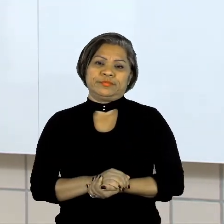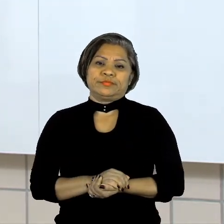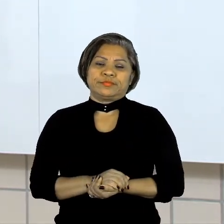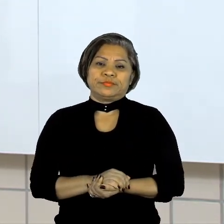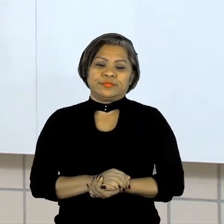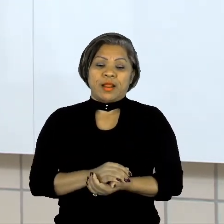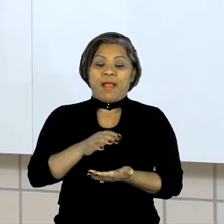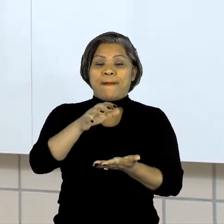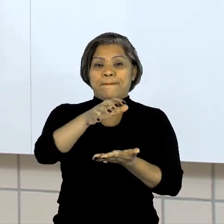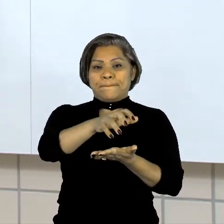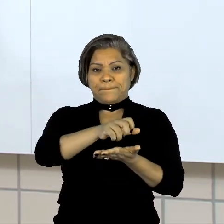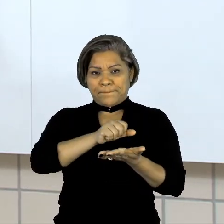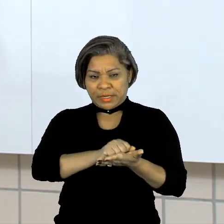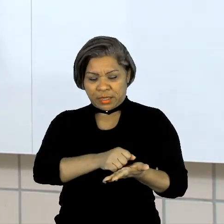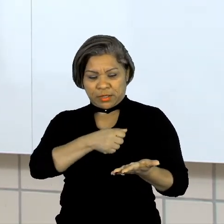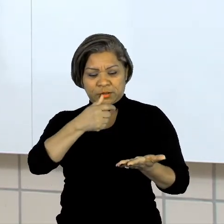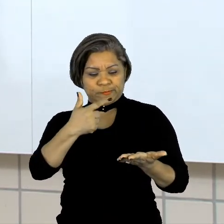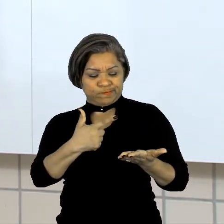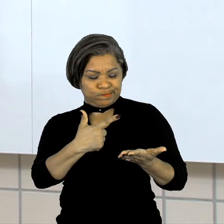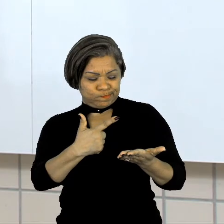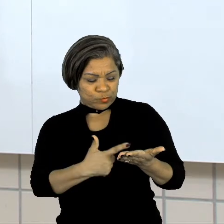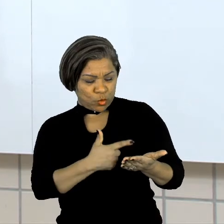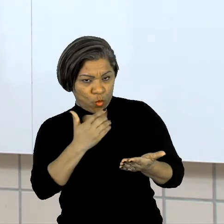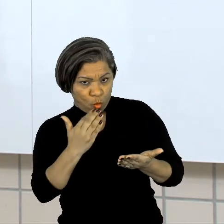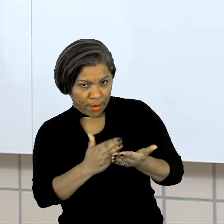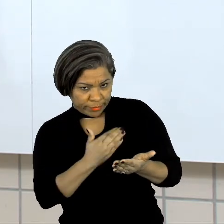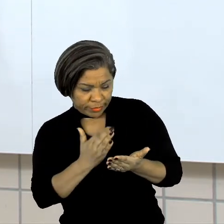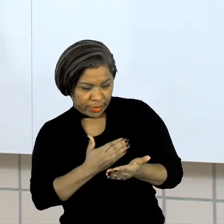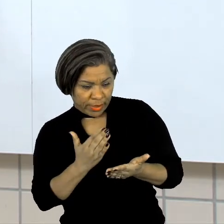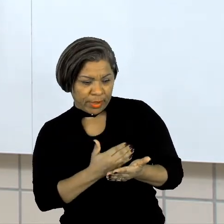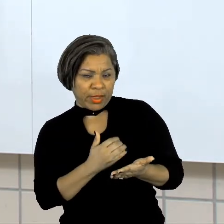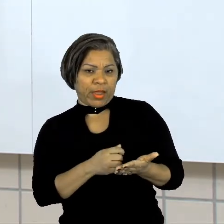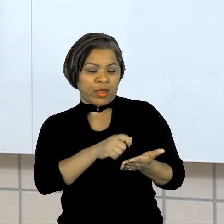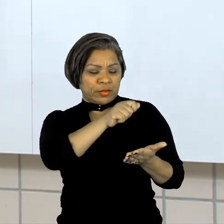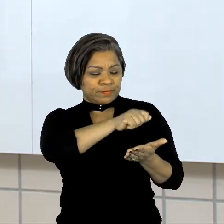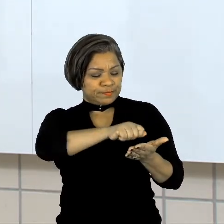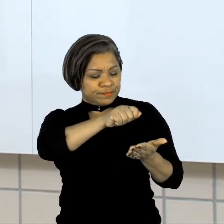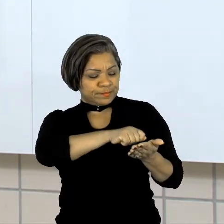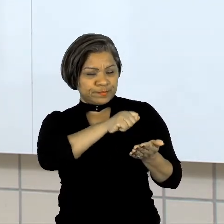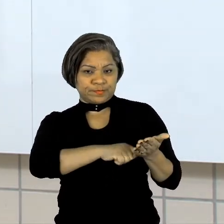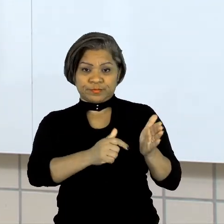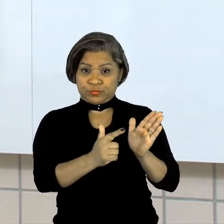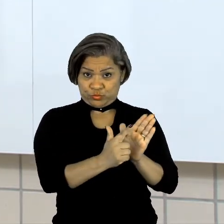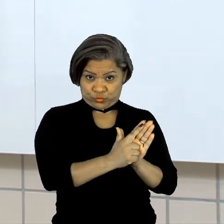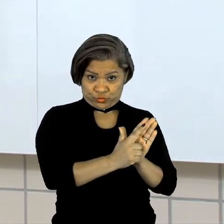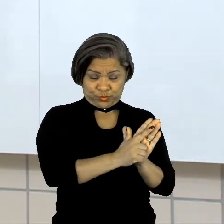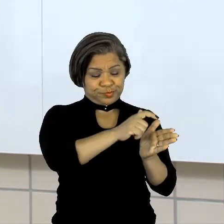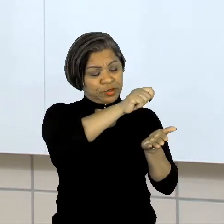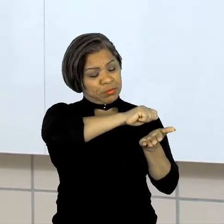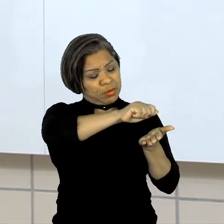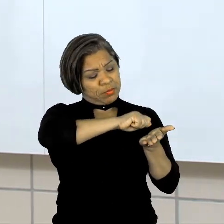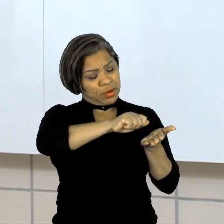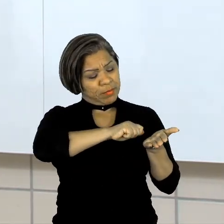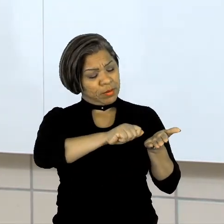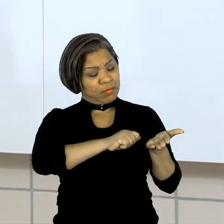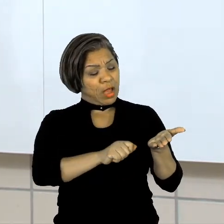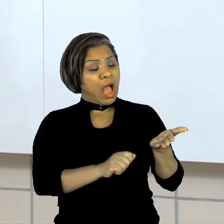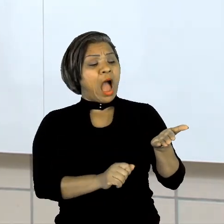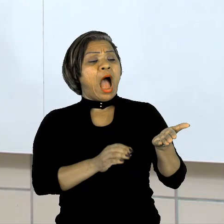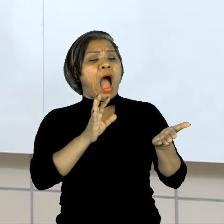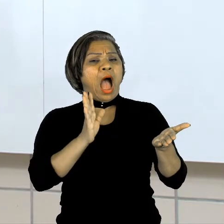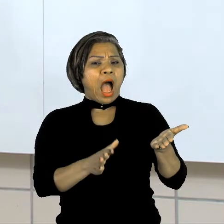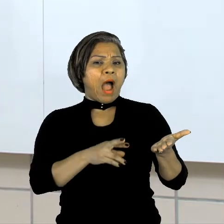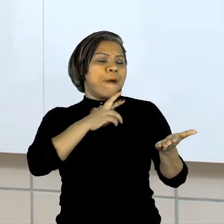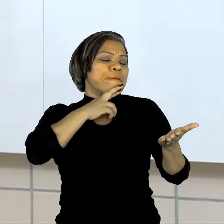um caderno, uma folha, vai marcando as suas respostas numa folha. Depois que você tiver certeza que as suas respostas estão